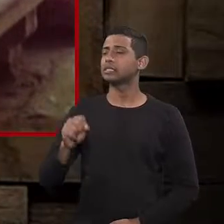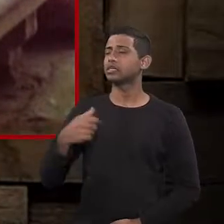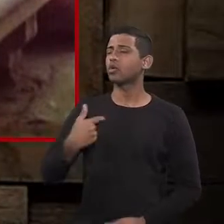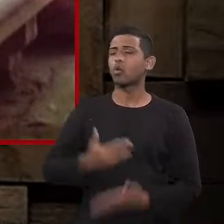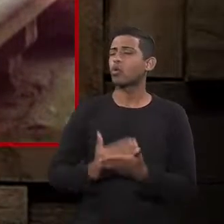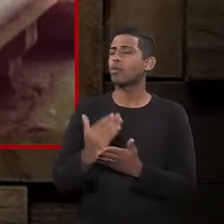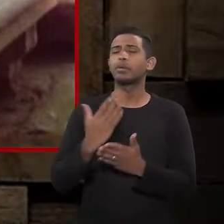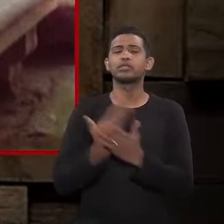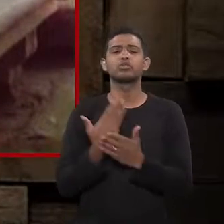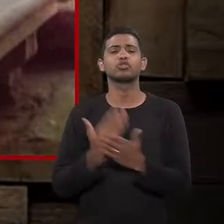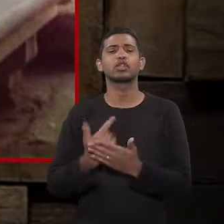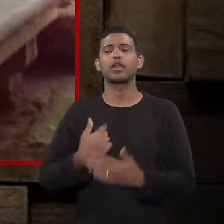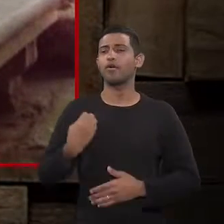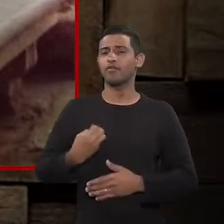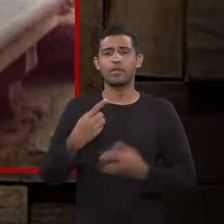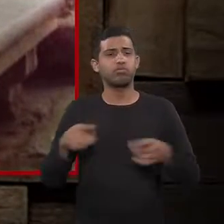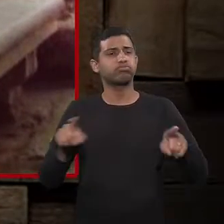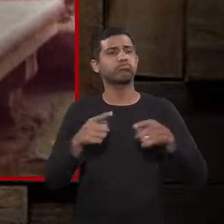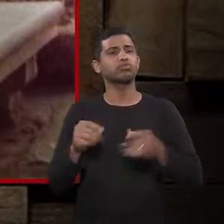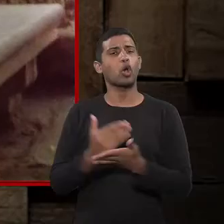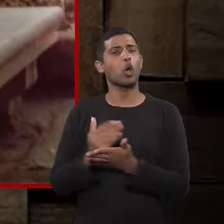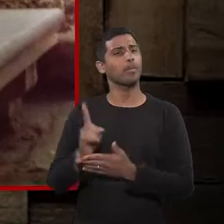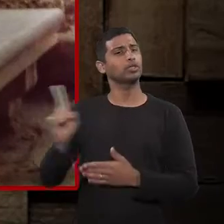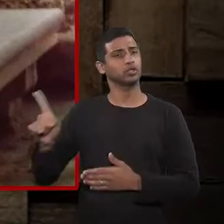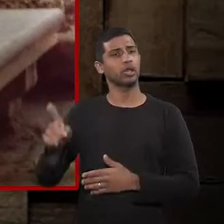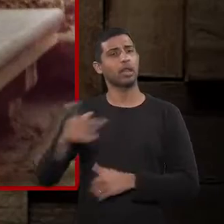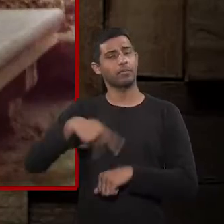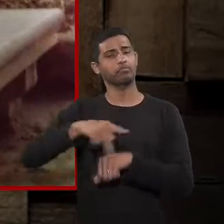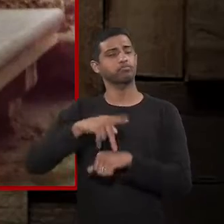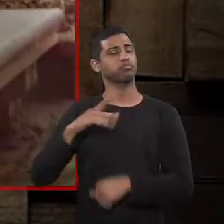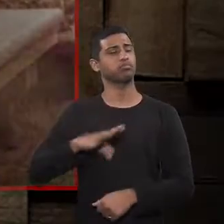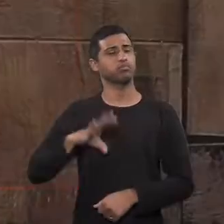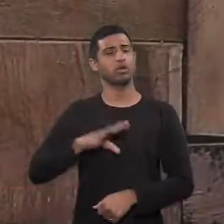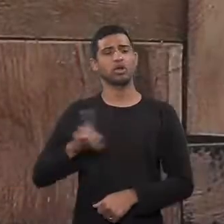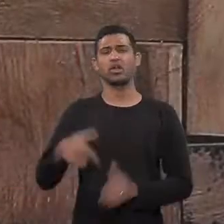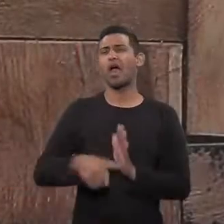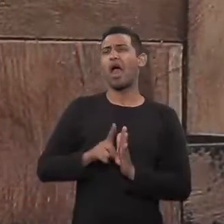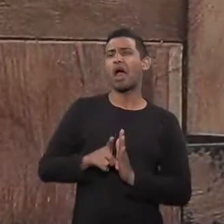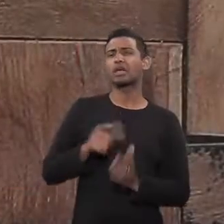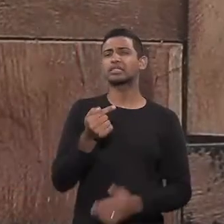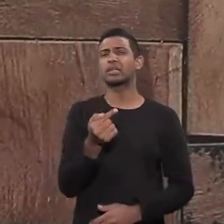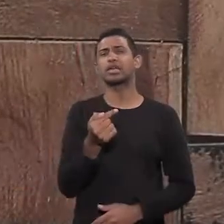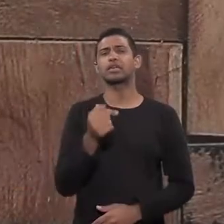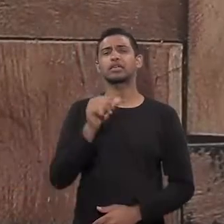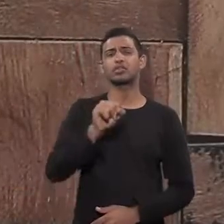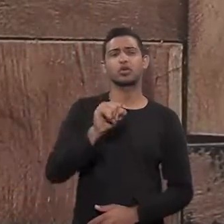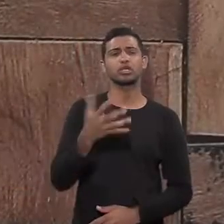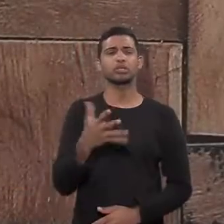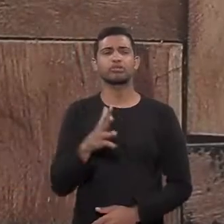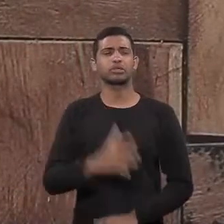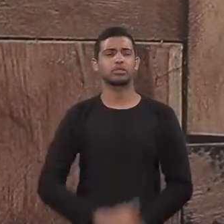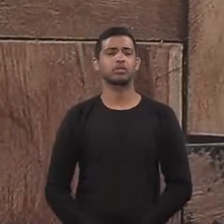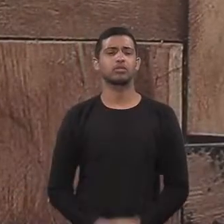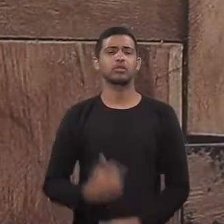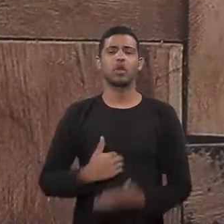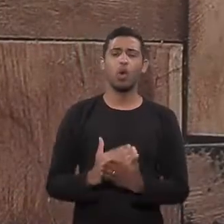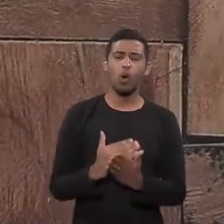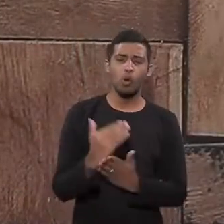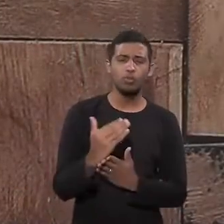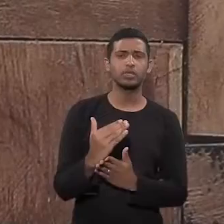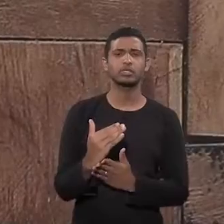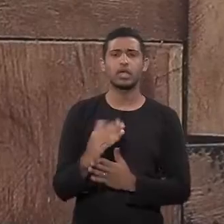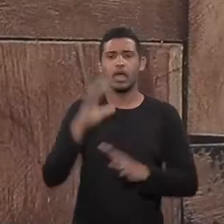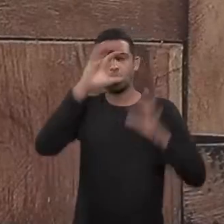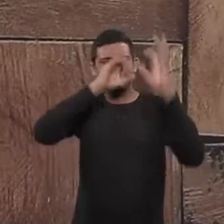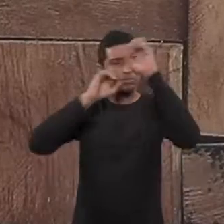comecei a estudar, minha vida musical começou lá, né, ainda antes dos 9 anos, com 6 para 7 anos. Comecei ali com as